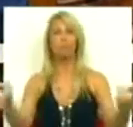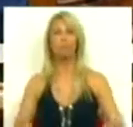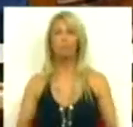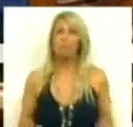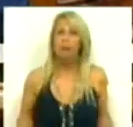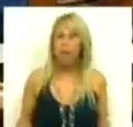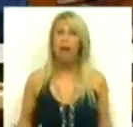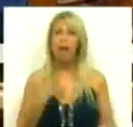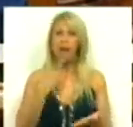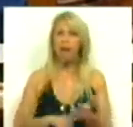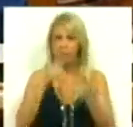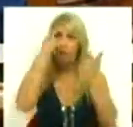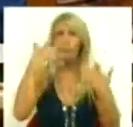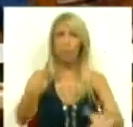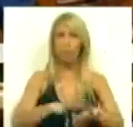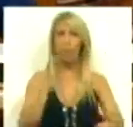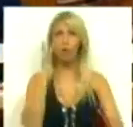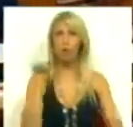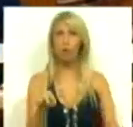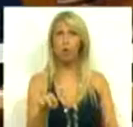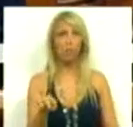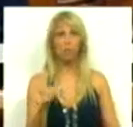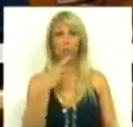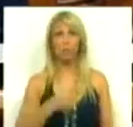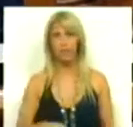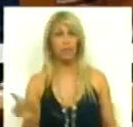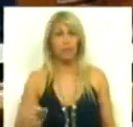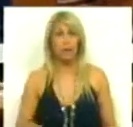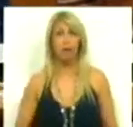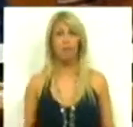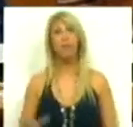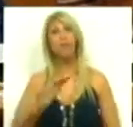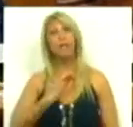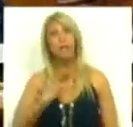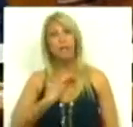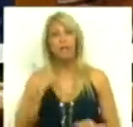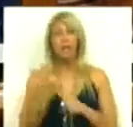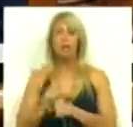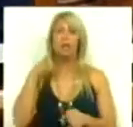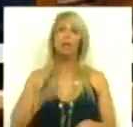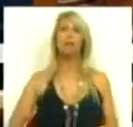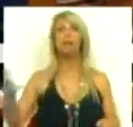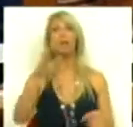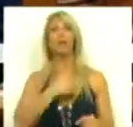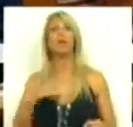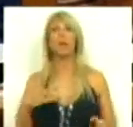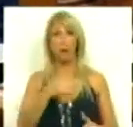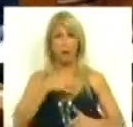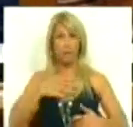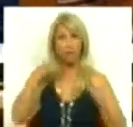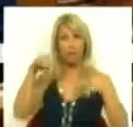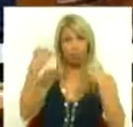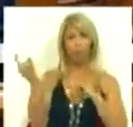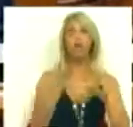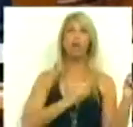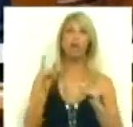tanto espanto com estes números? Com certeza que não. As dívidas do Serviço Nacional de Saúde e as dívidas das empresas públicas de transportes, por